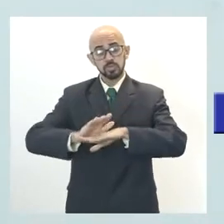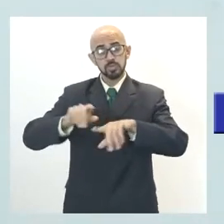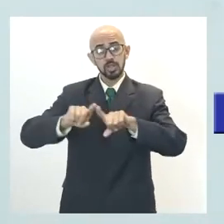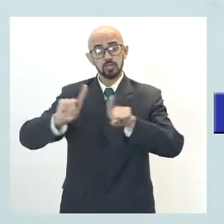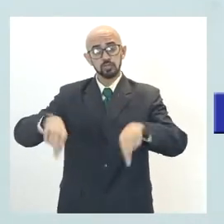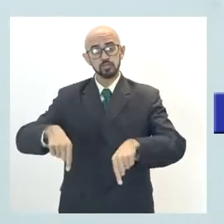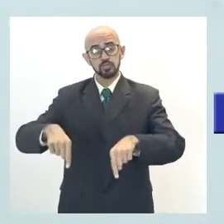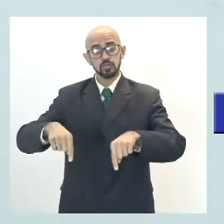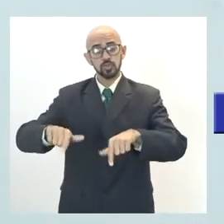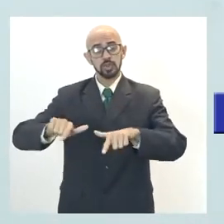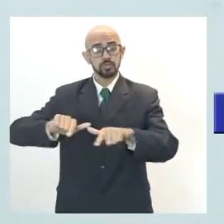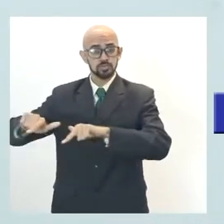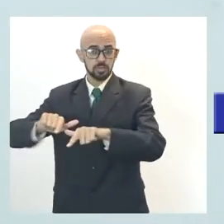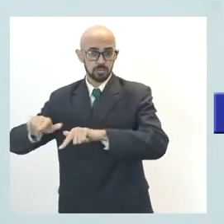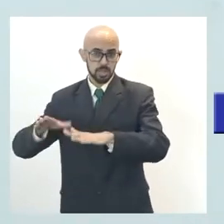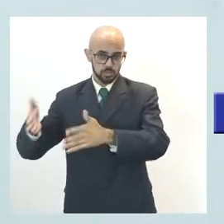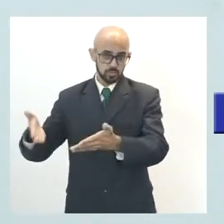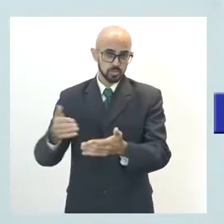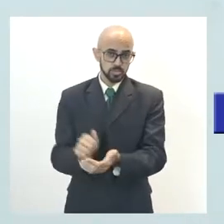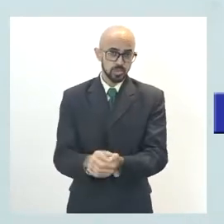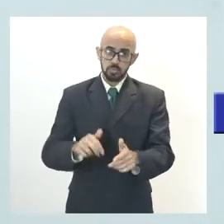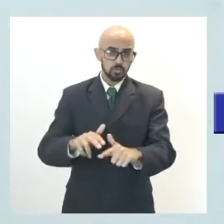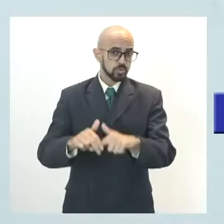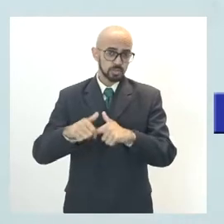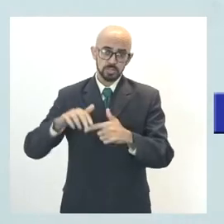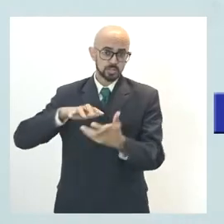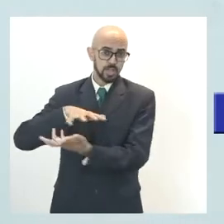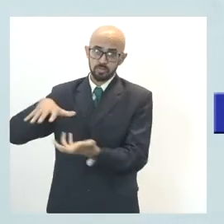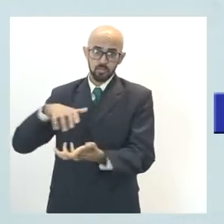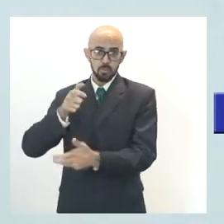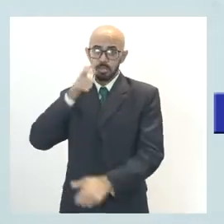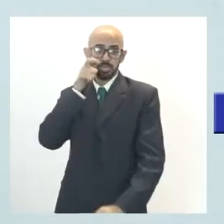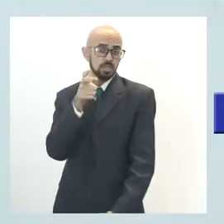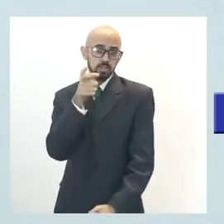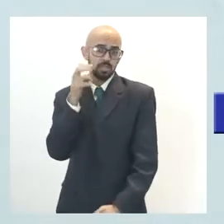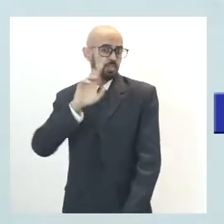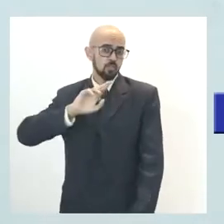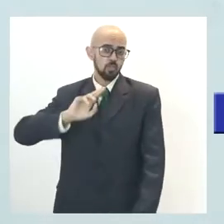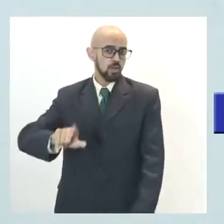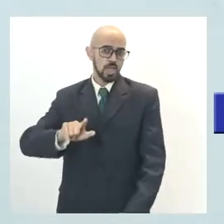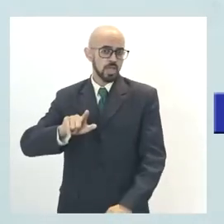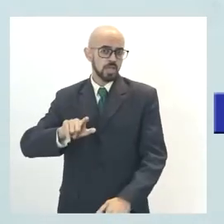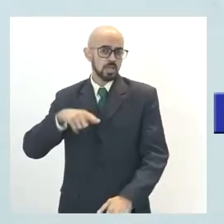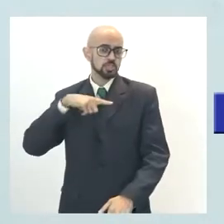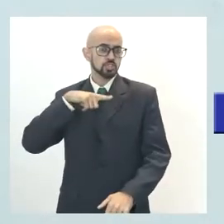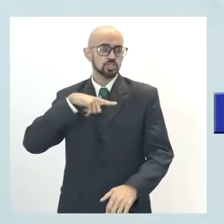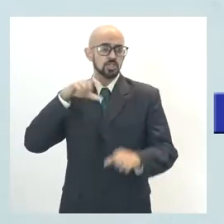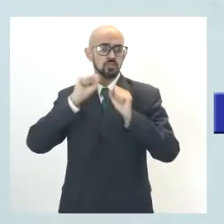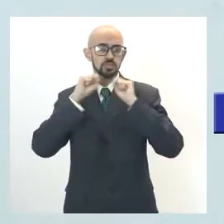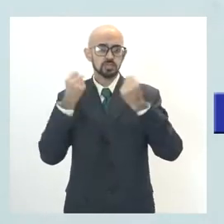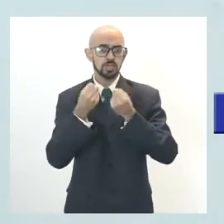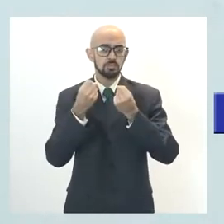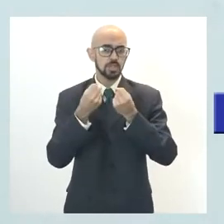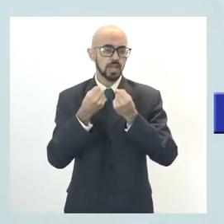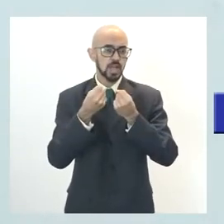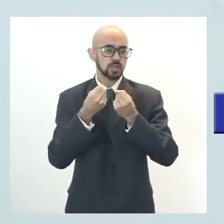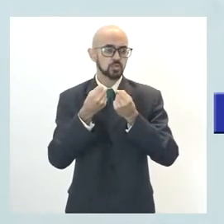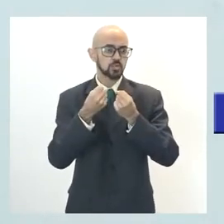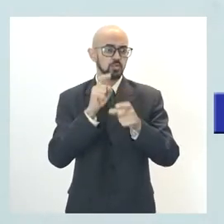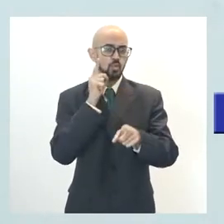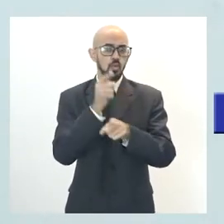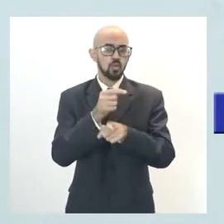internacionais Por isso mesmo essa reforma não nos interessa nós tivemos um seminário e encontro